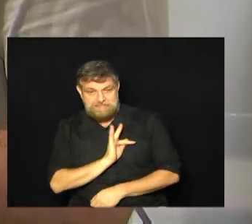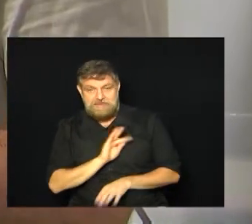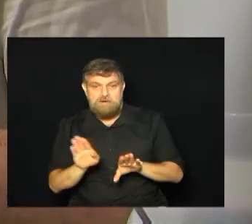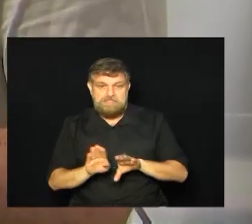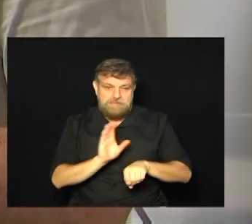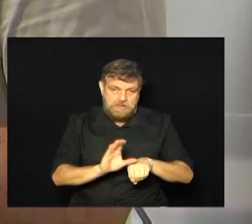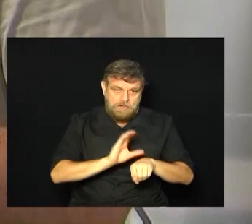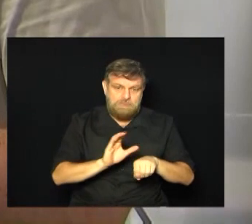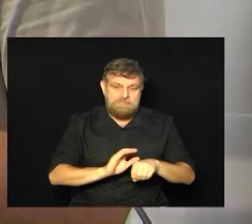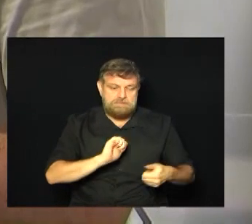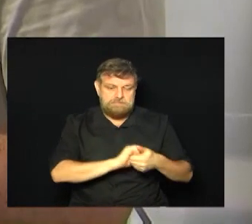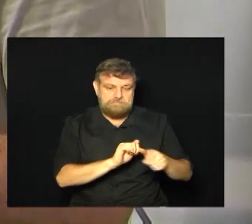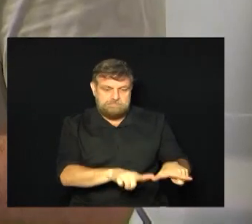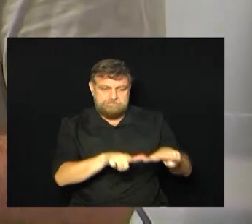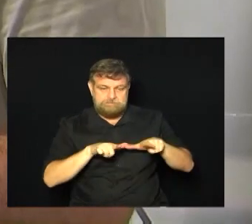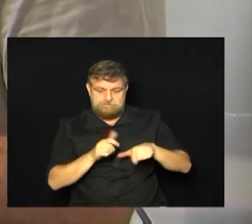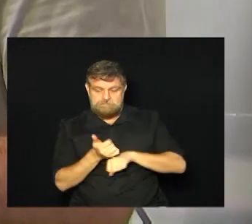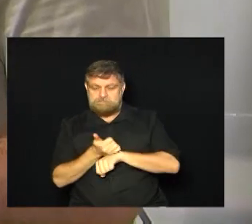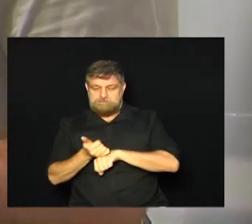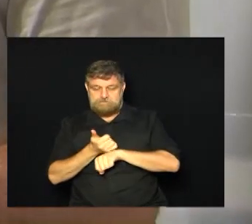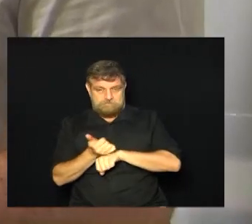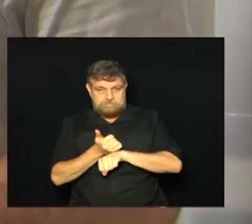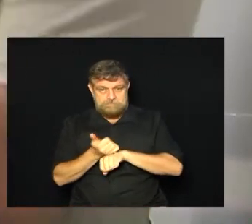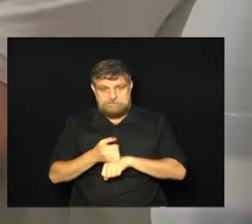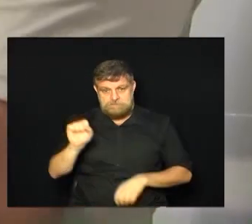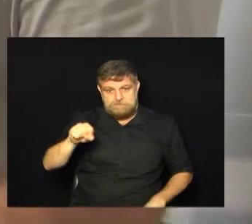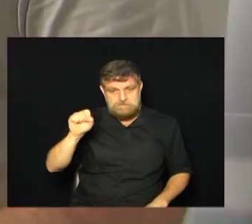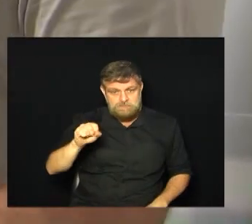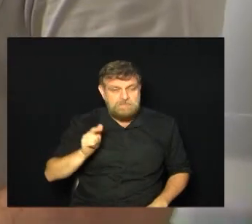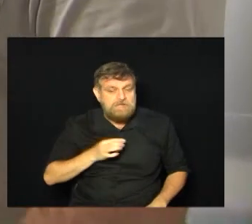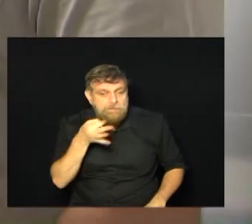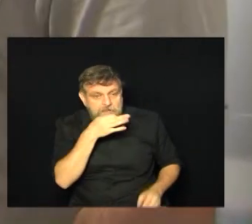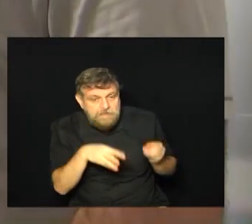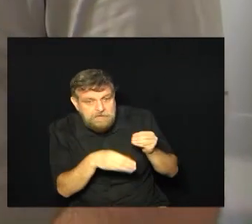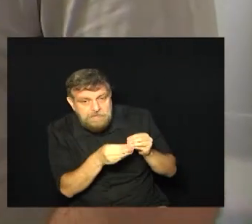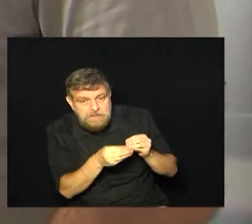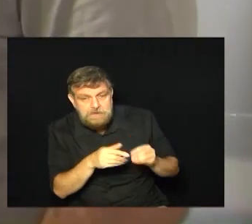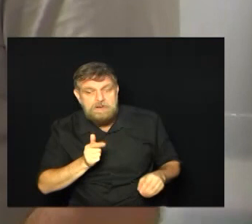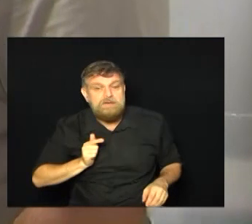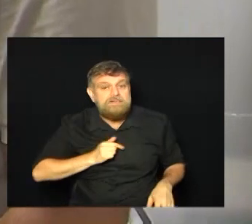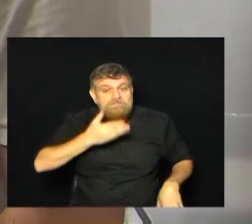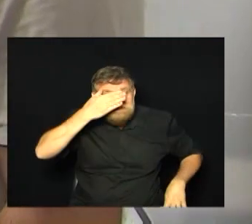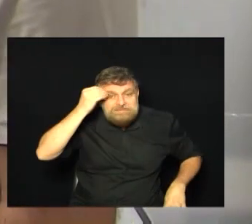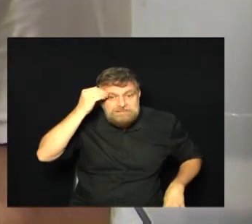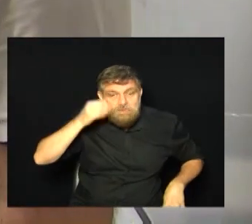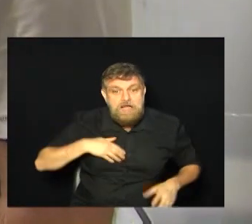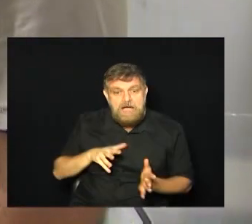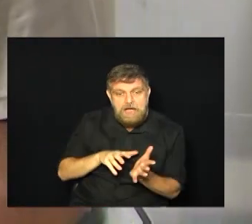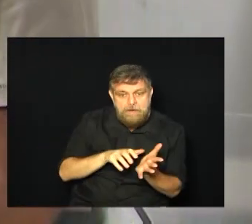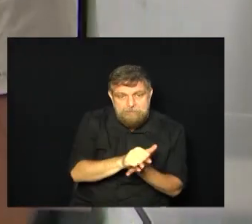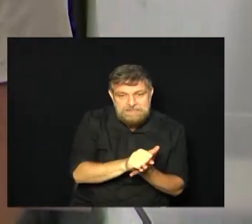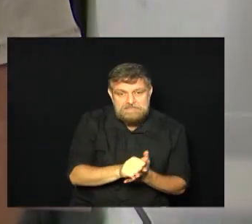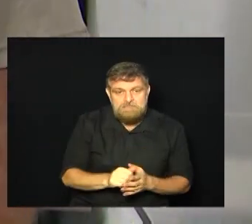os cursos de qualificação profissional. Sim. Beleza. Mais alguma coisa, Tainá, que tenha passado? A matrícula, gente,